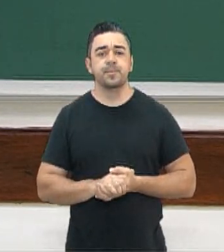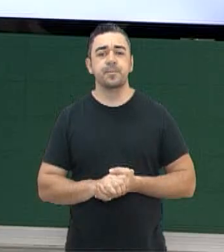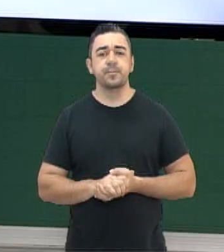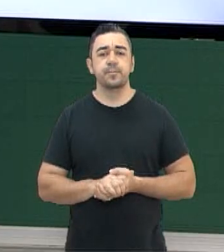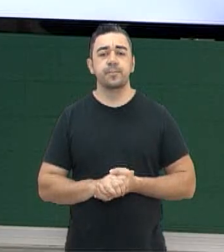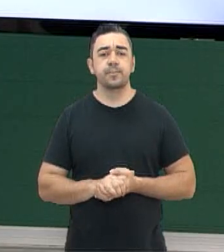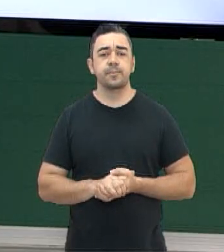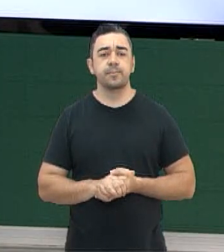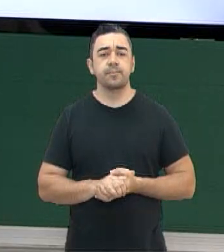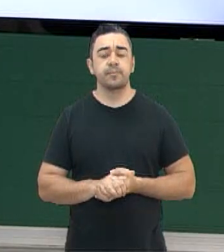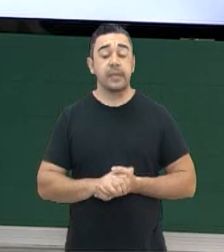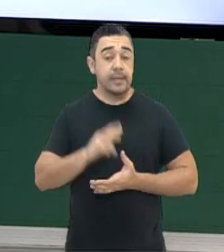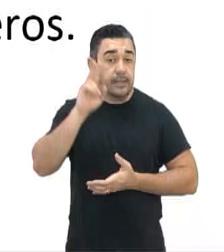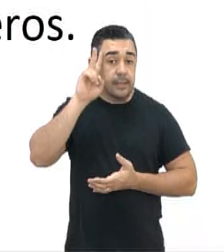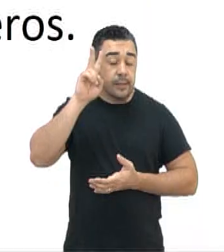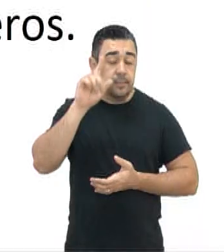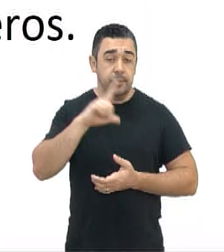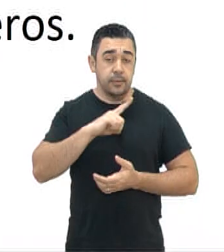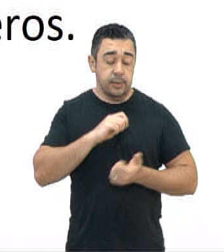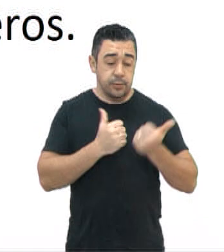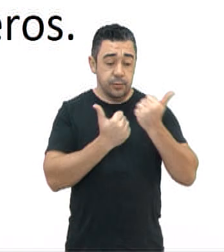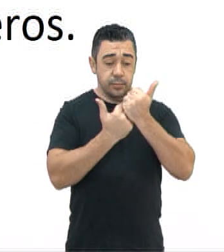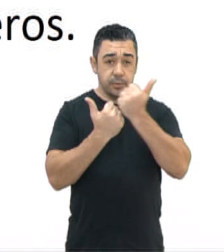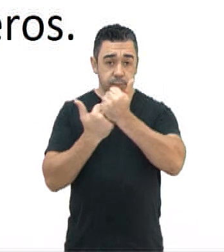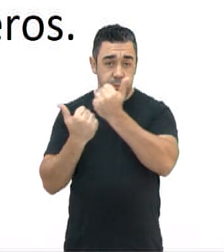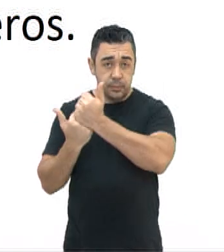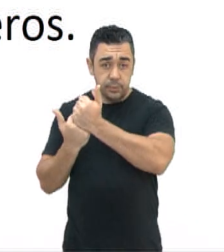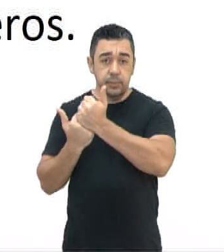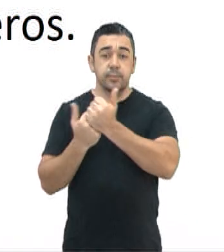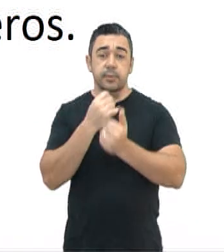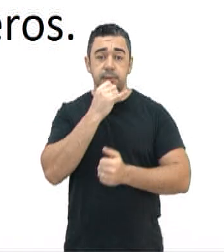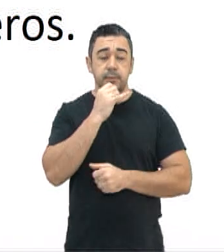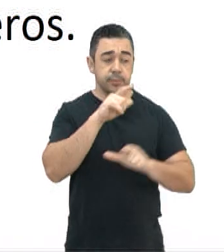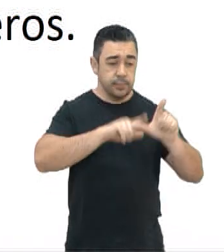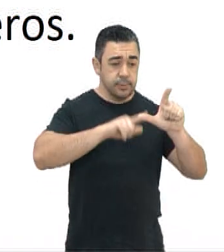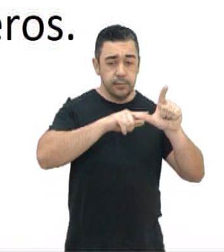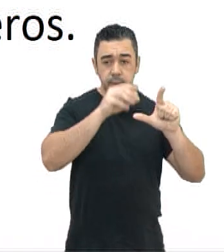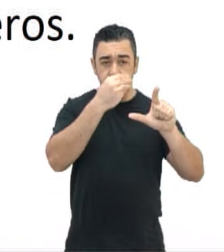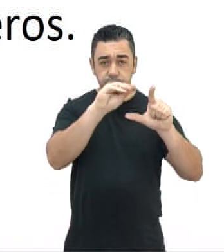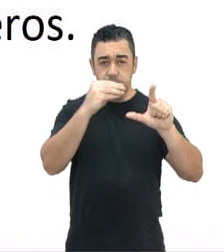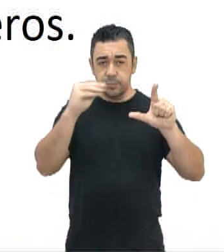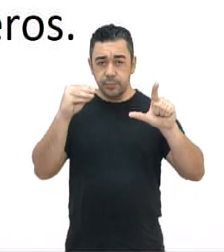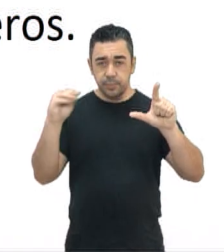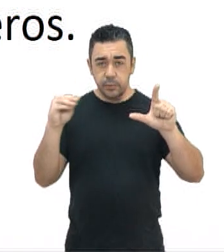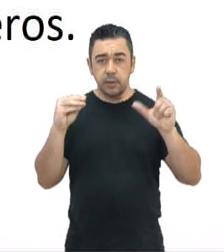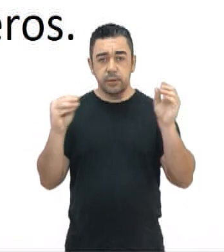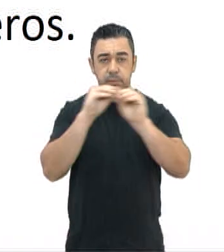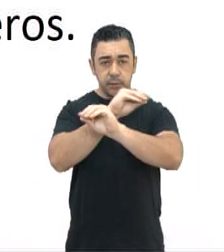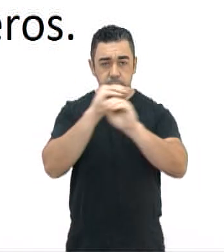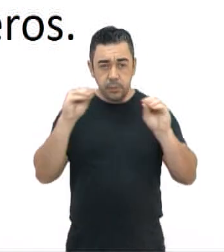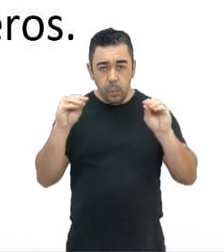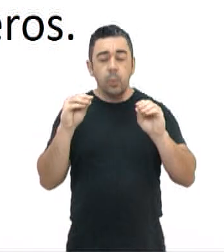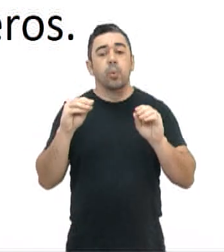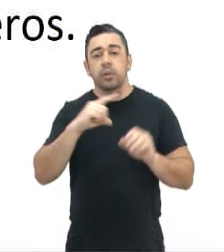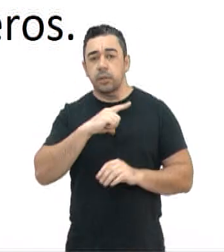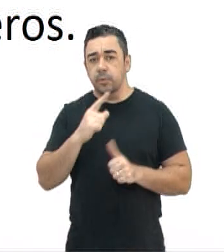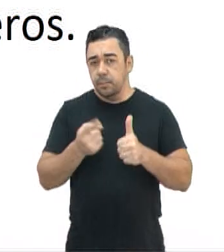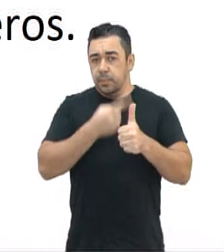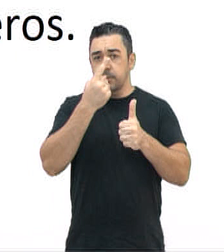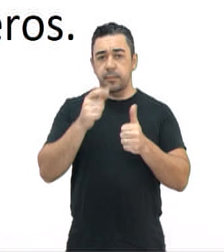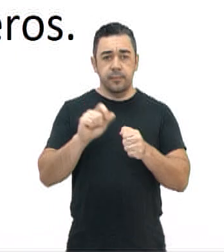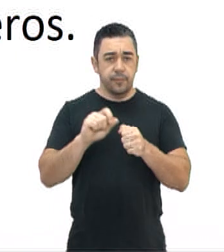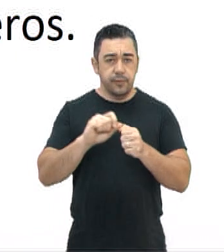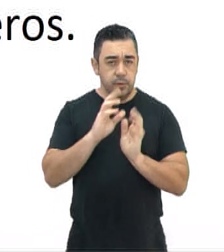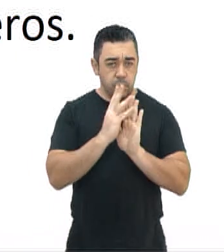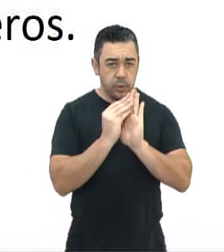Lembrando, quando substituímos as variáveis de uma expressão algébrica, que foi um dos primeiros conteúdos que trabalhamos